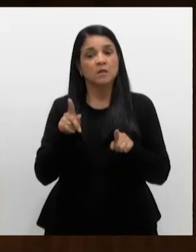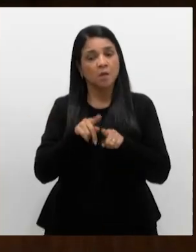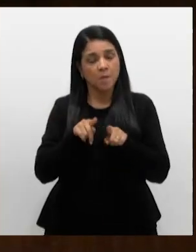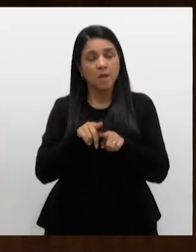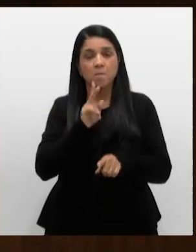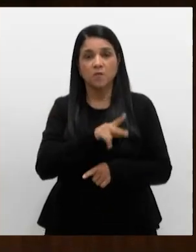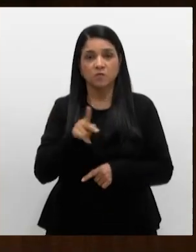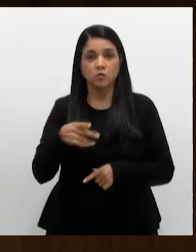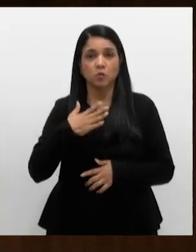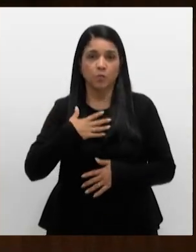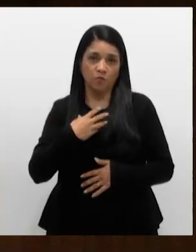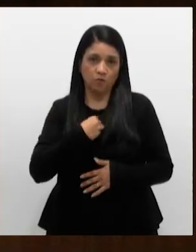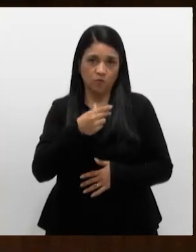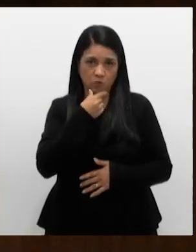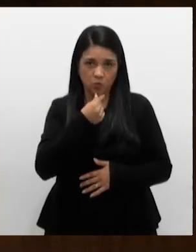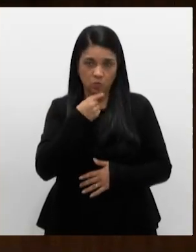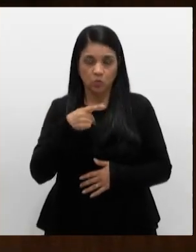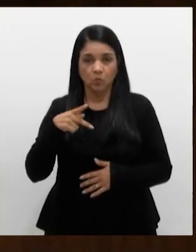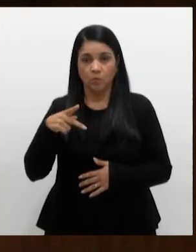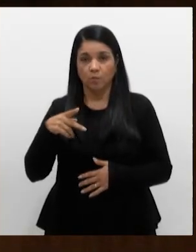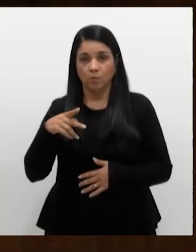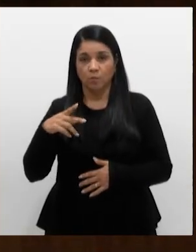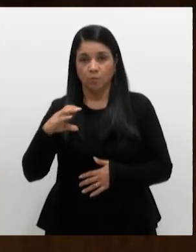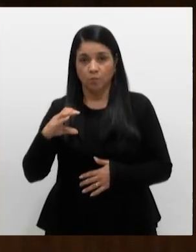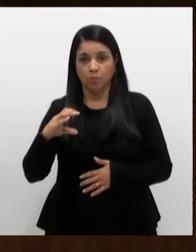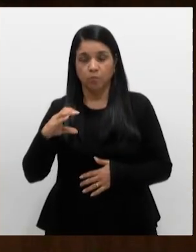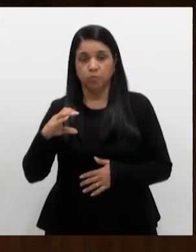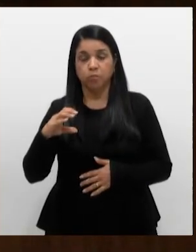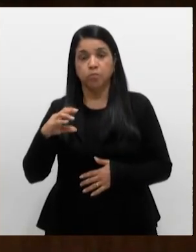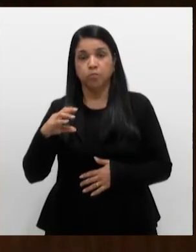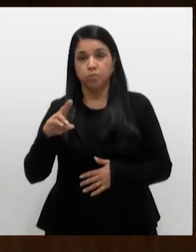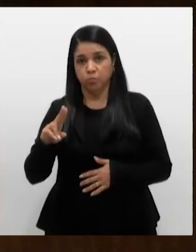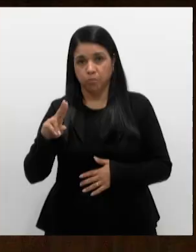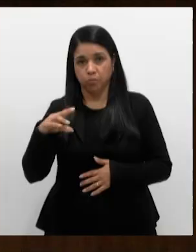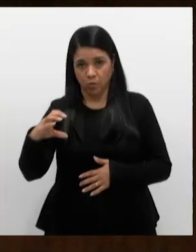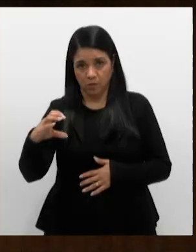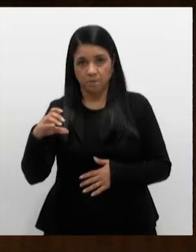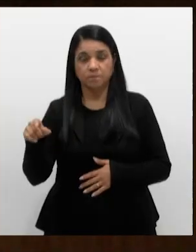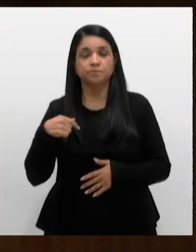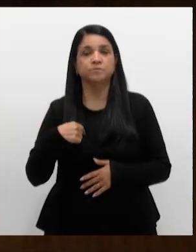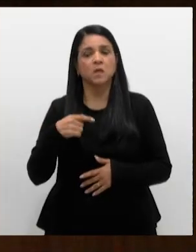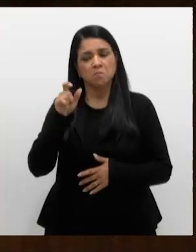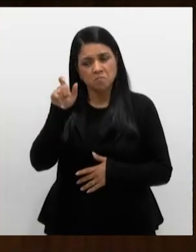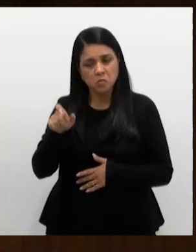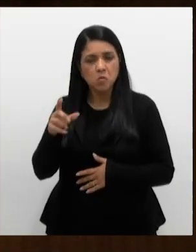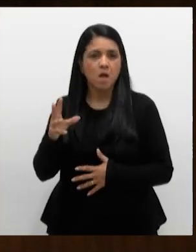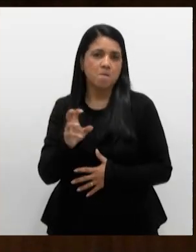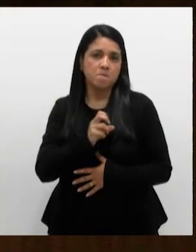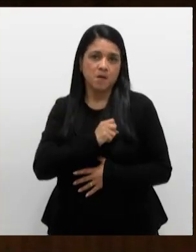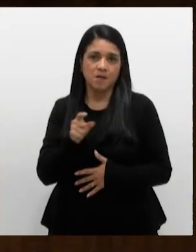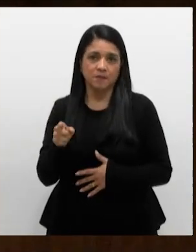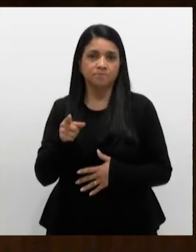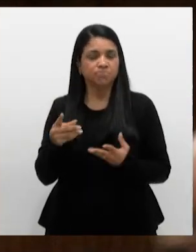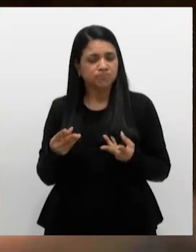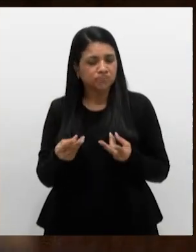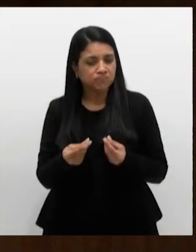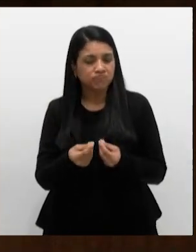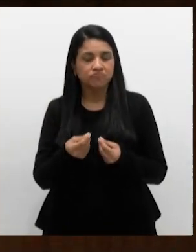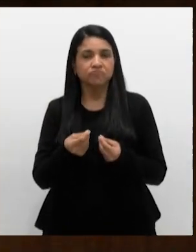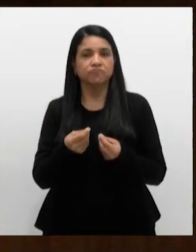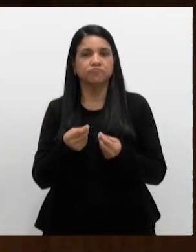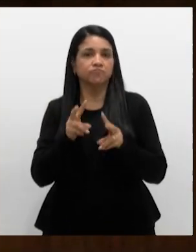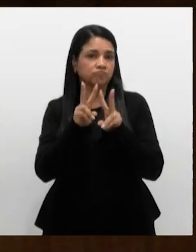na PUC, no Direito da PUC. É uma pessoa muito querida, muito competente, muito sensível à questão ambiental,